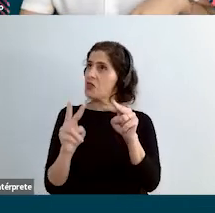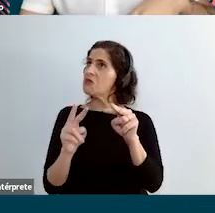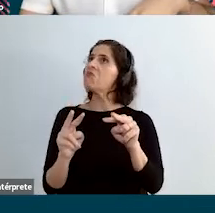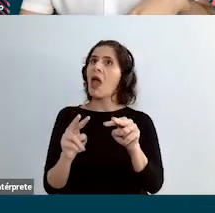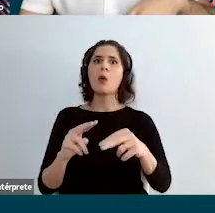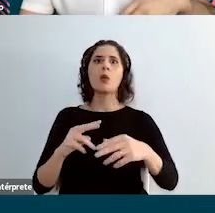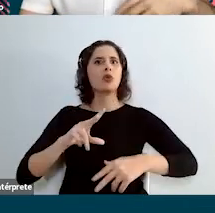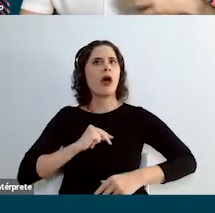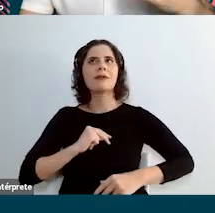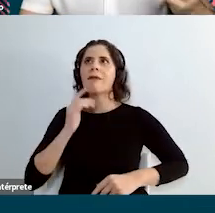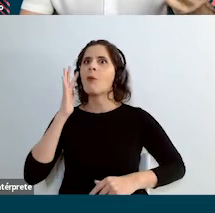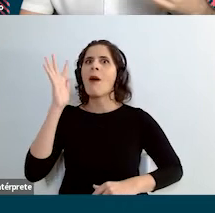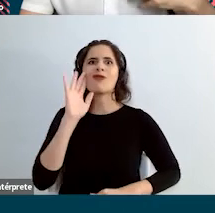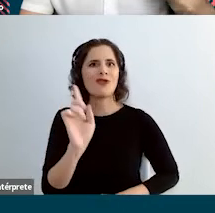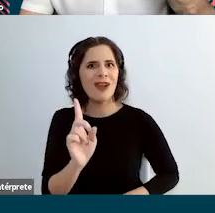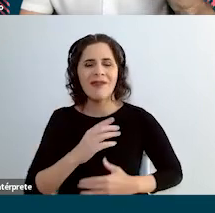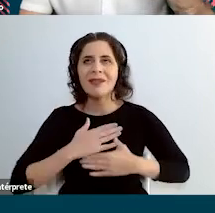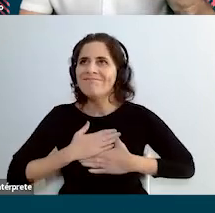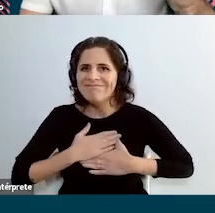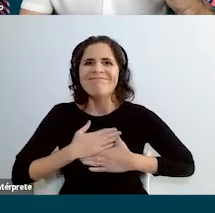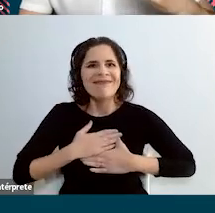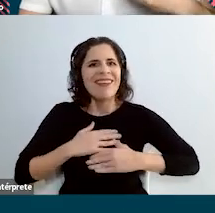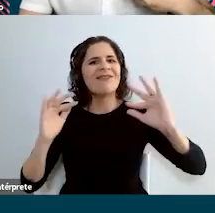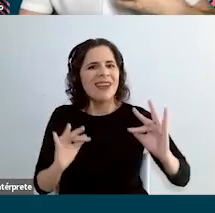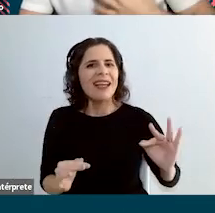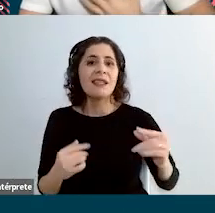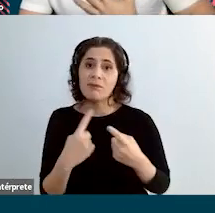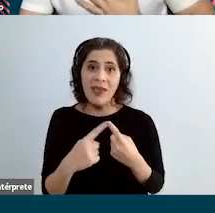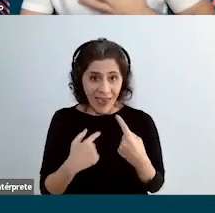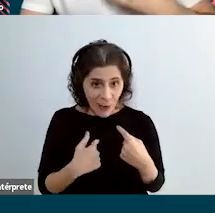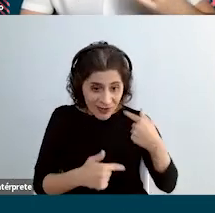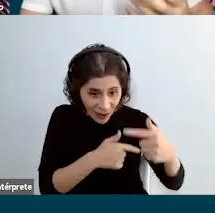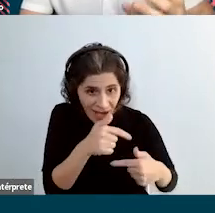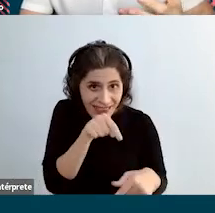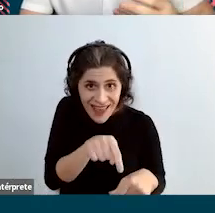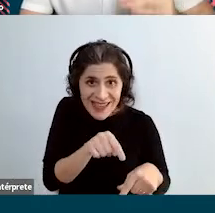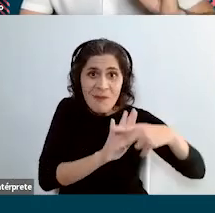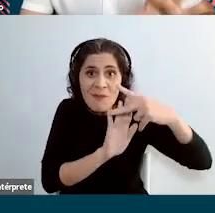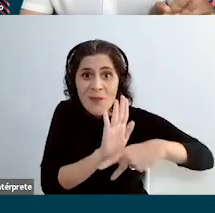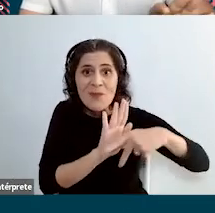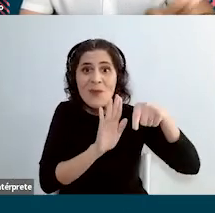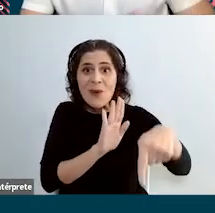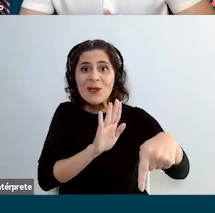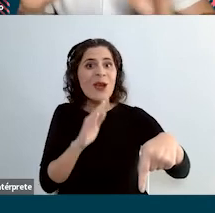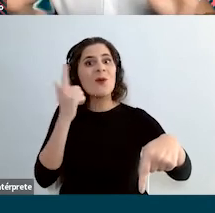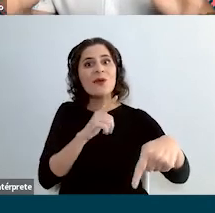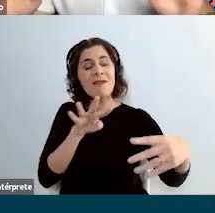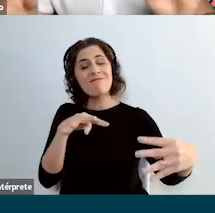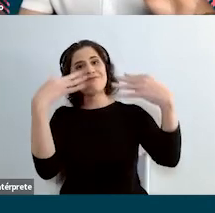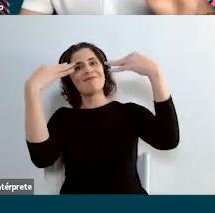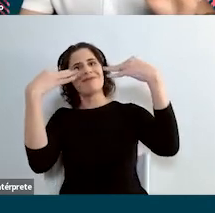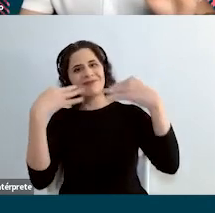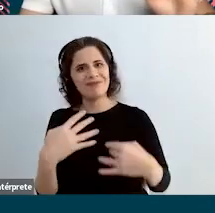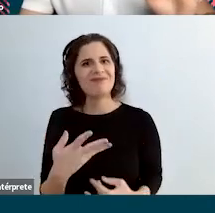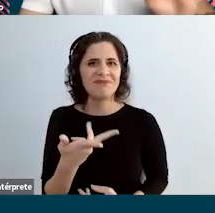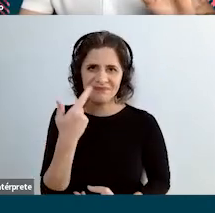pessoal muito grande. Assim, não imaginava que eu fosse ver assim, algo que eu coloquei à mão, tendo tanto